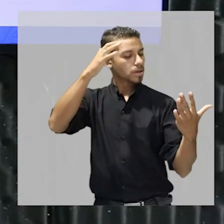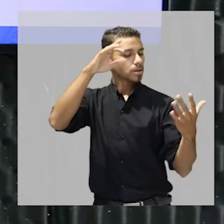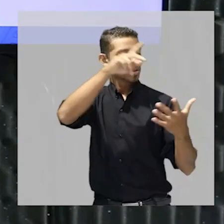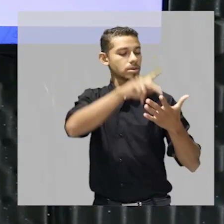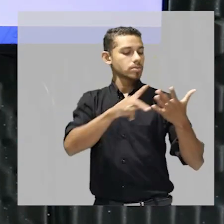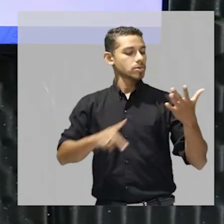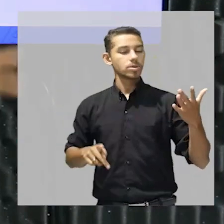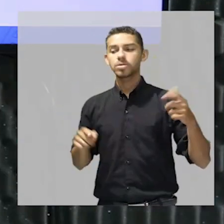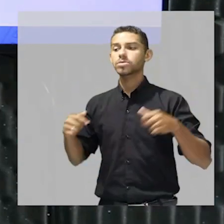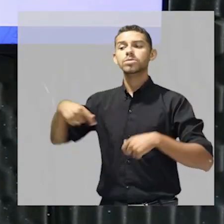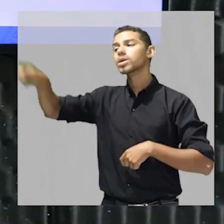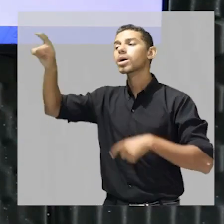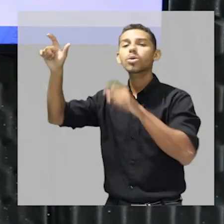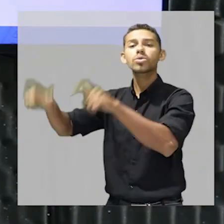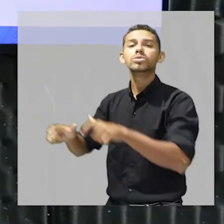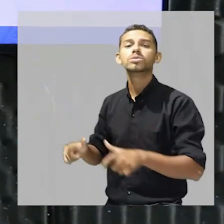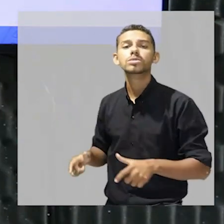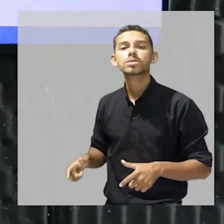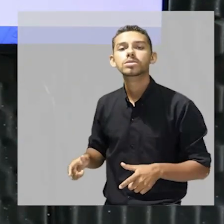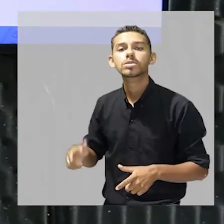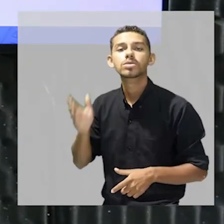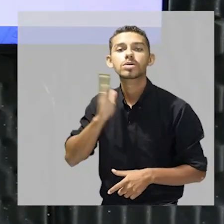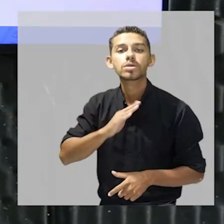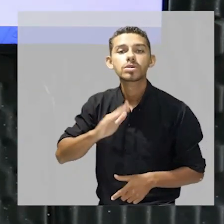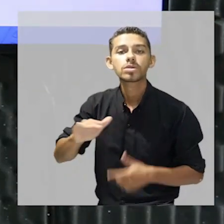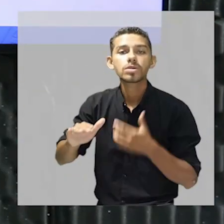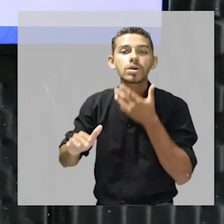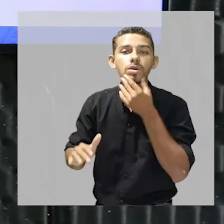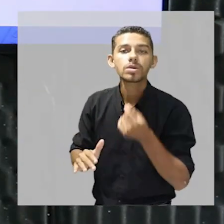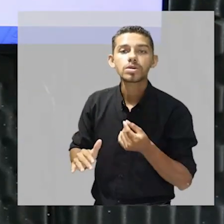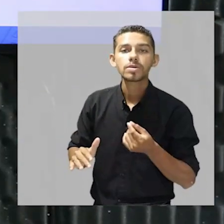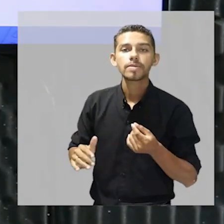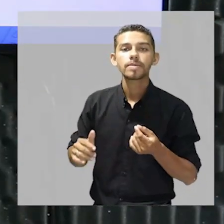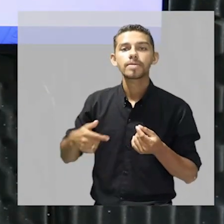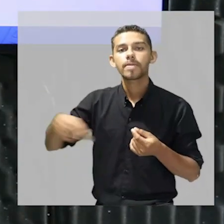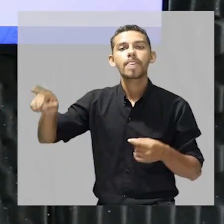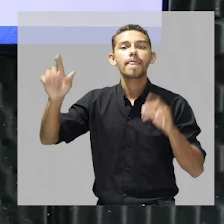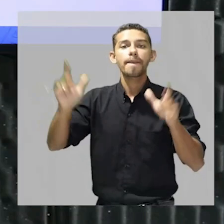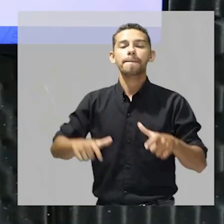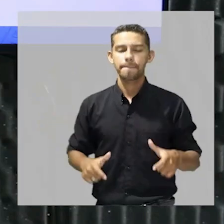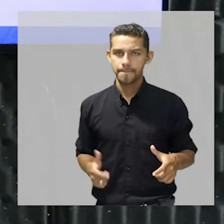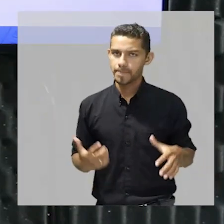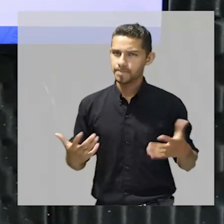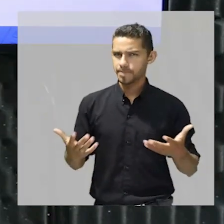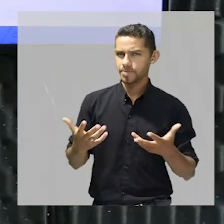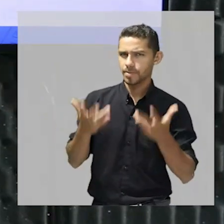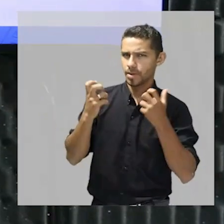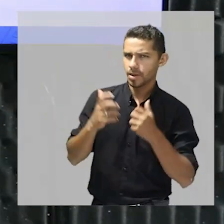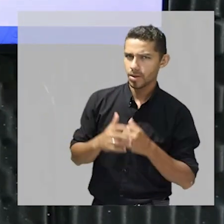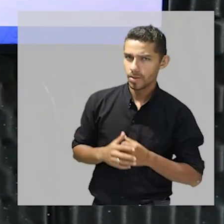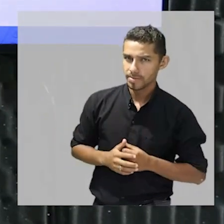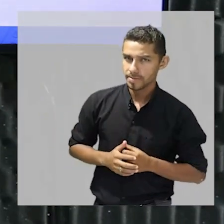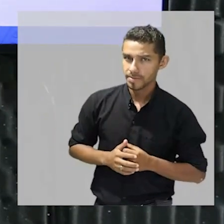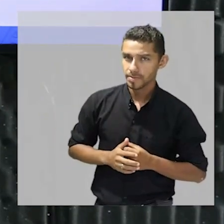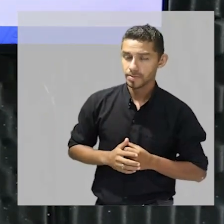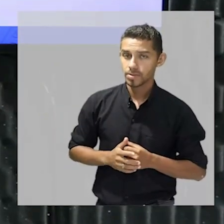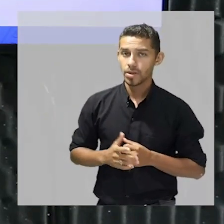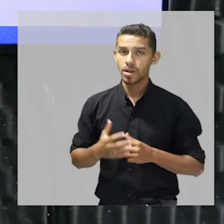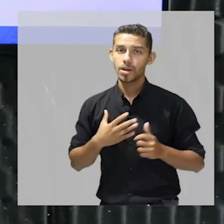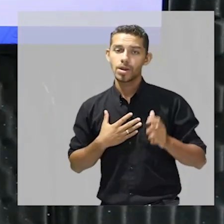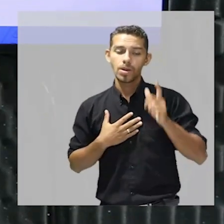poético para onde o guri foi você percebe que ela diz assim eu